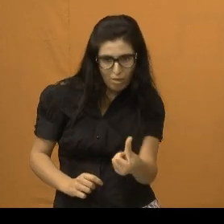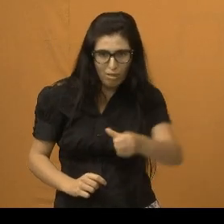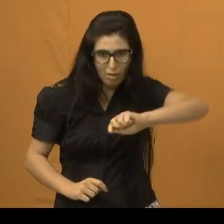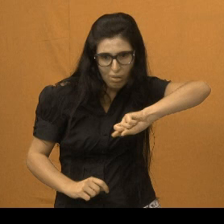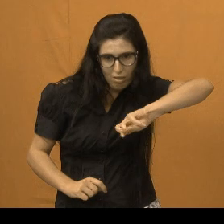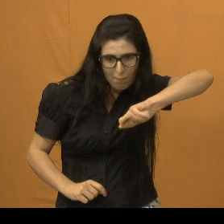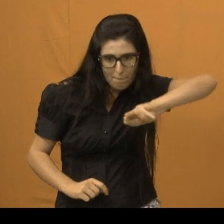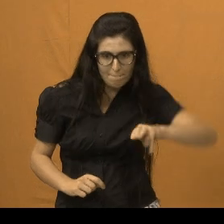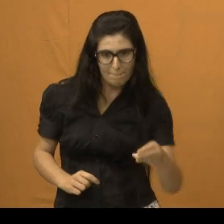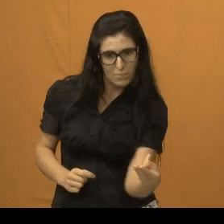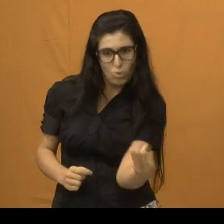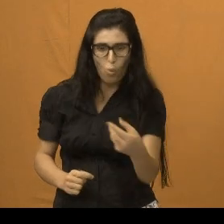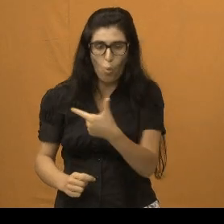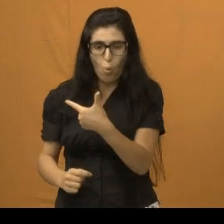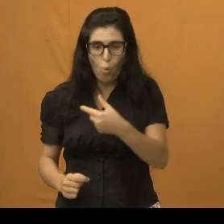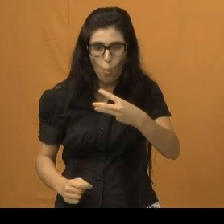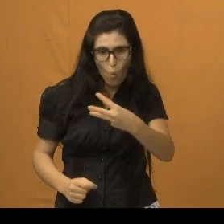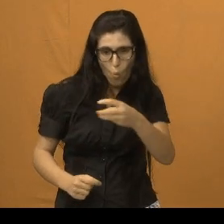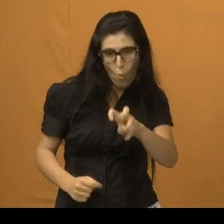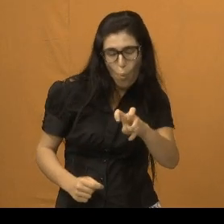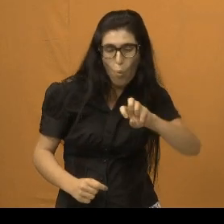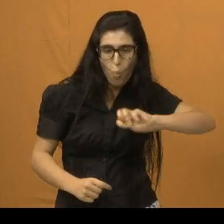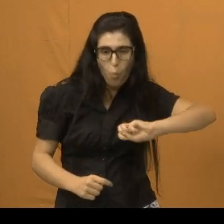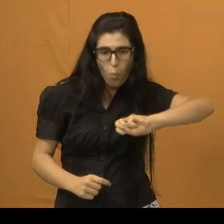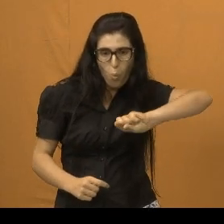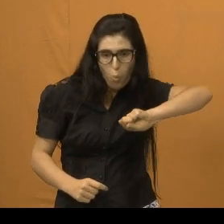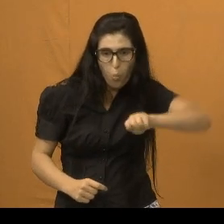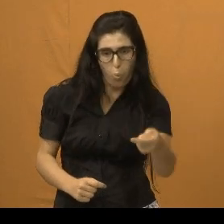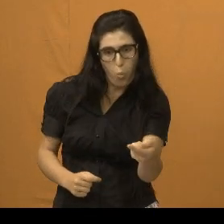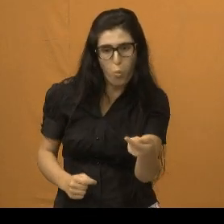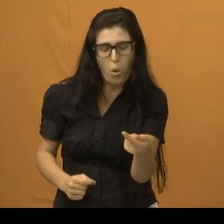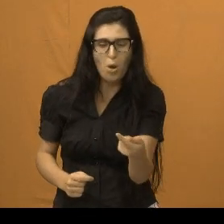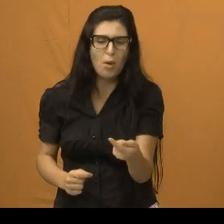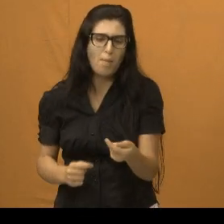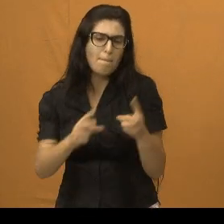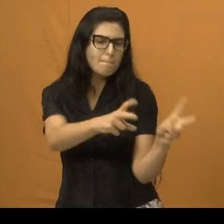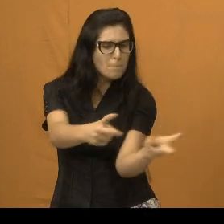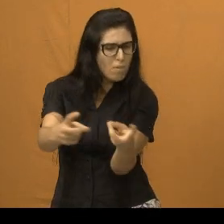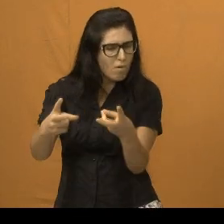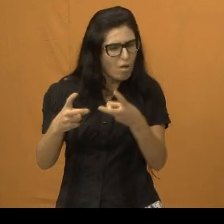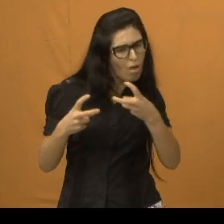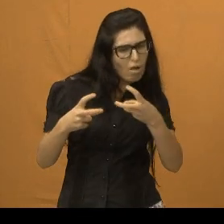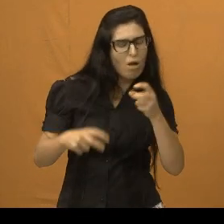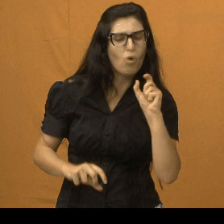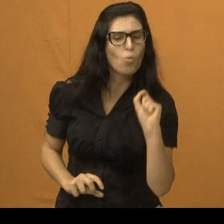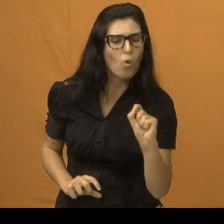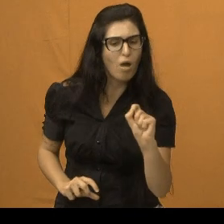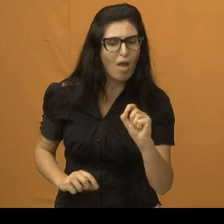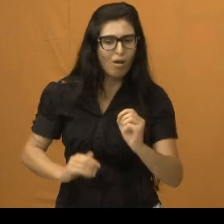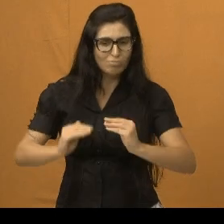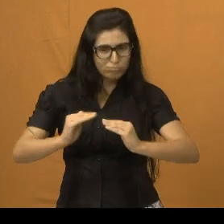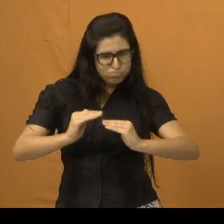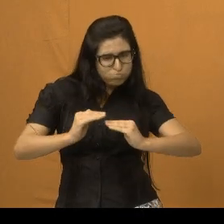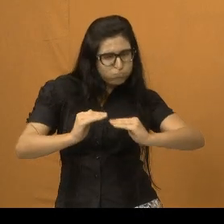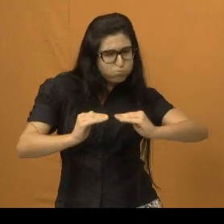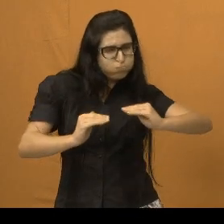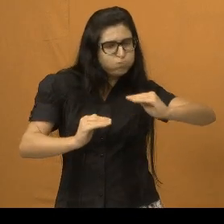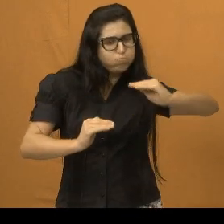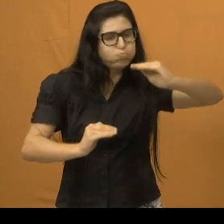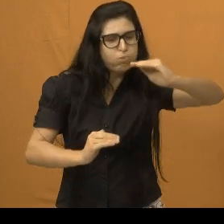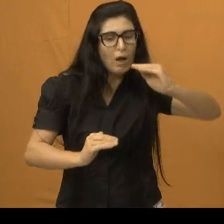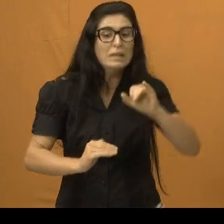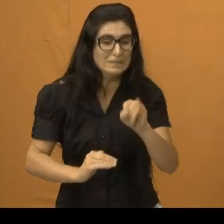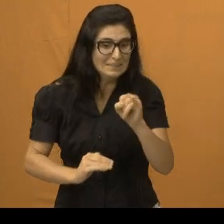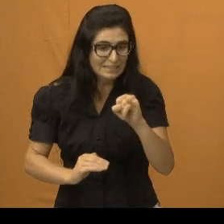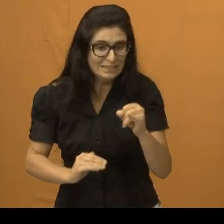496 milhões e 235 mil. Aqui nós podemos perceber que houve um aumento, né, bem